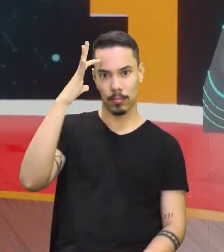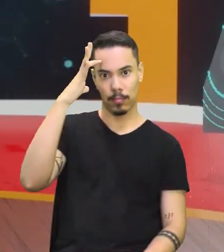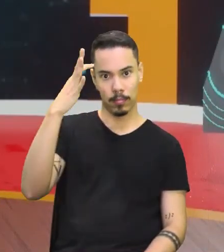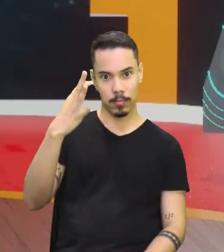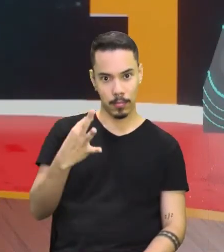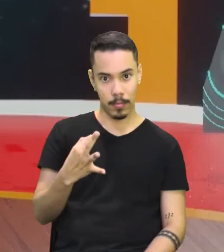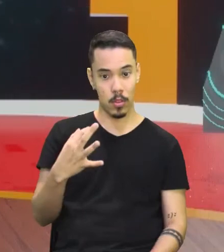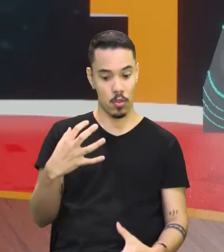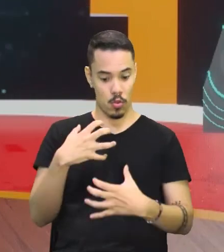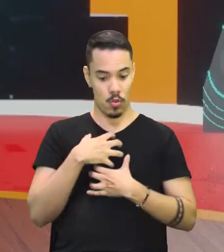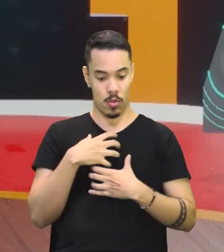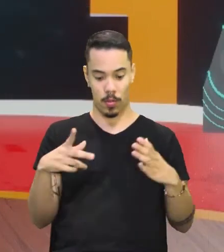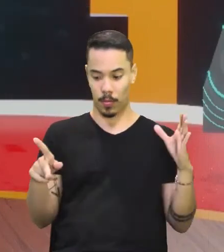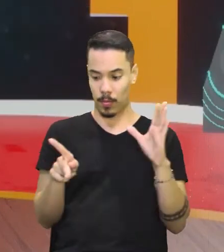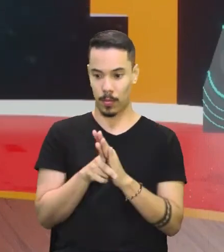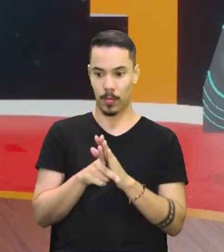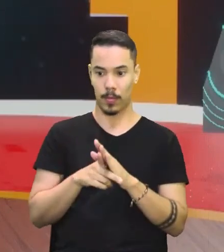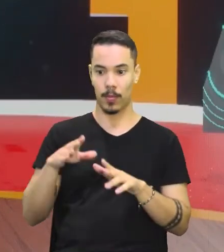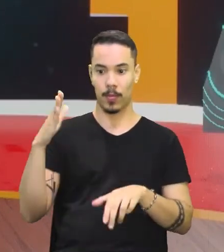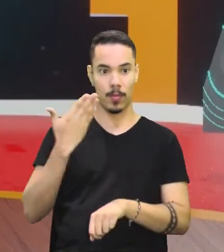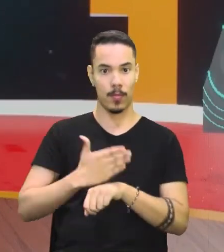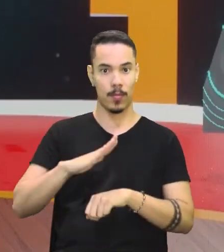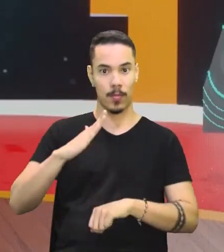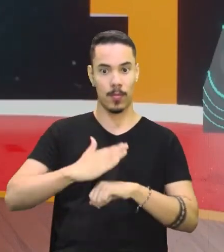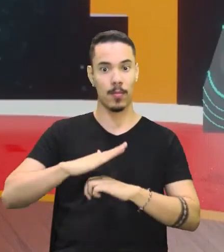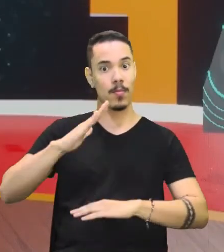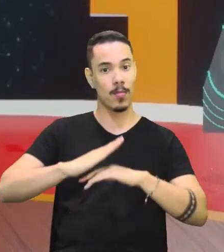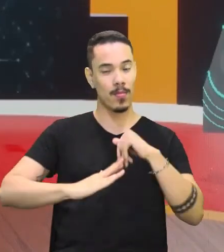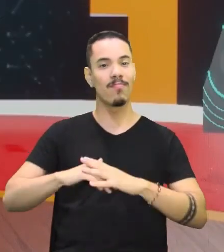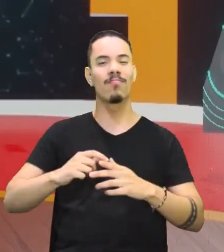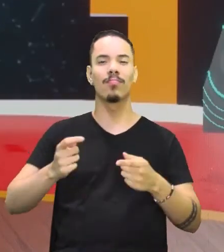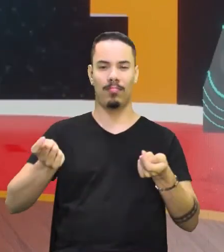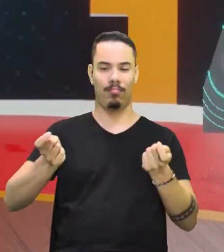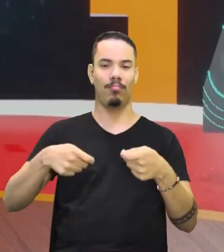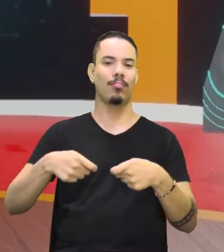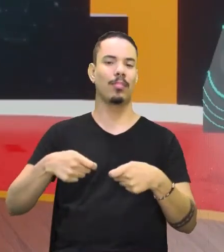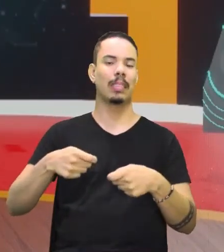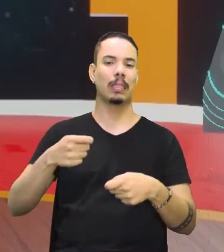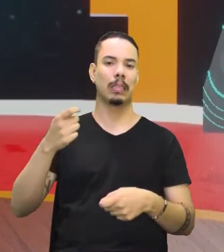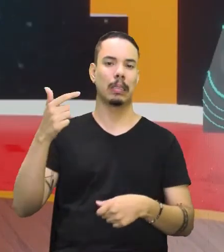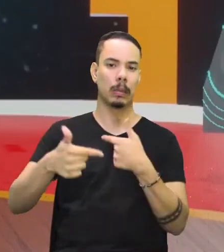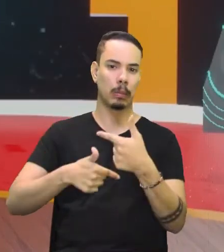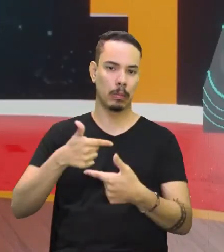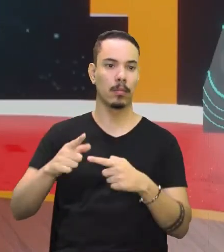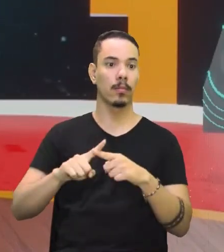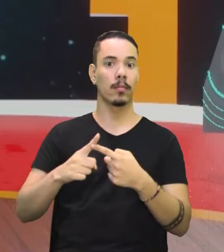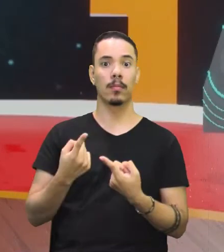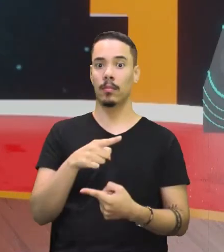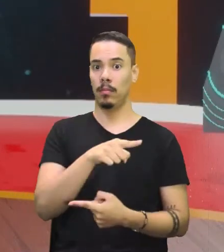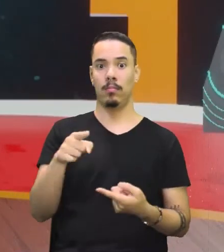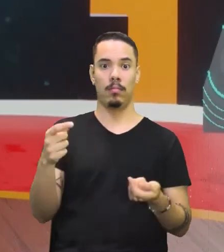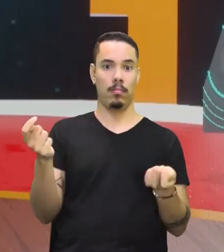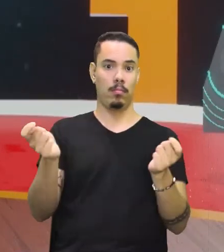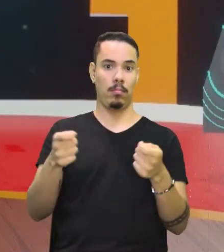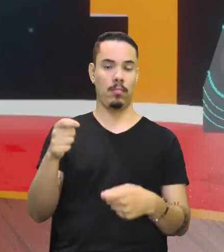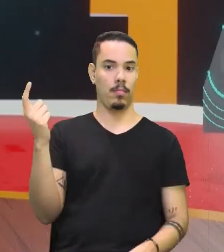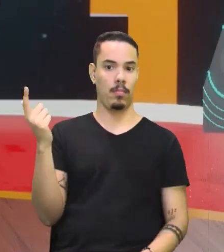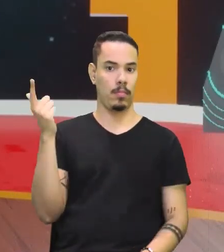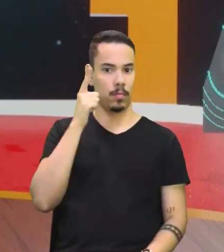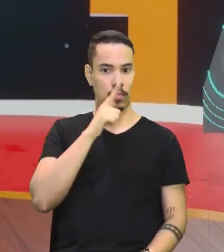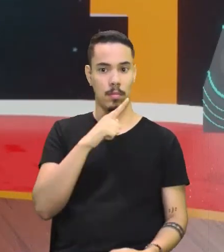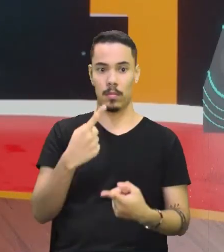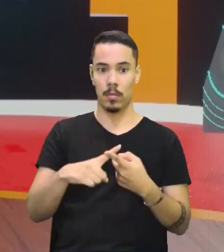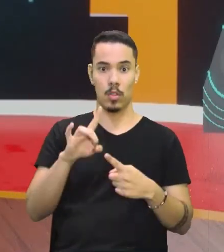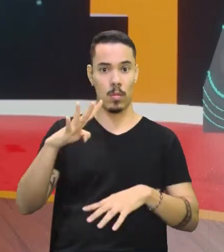um jeito prático, que dá um pouquinho de trabalho, mas que é possível ir fazendo, porque só envolve